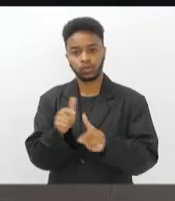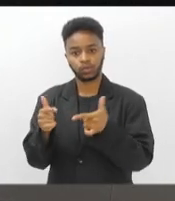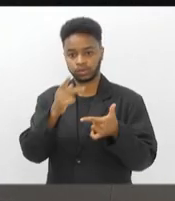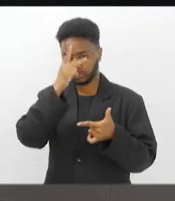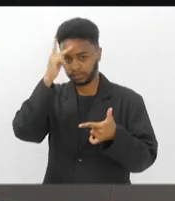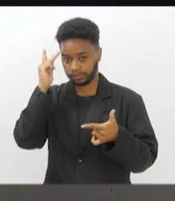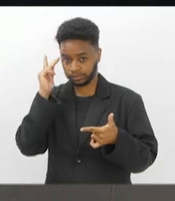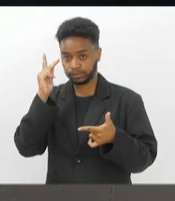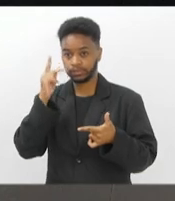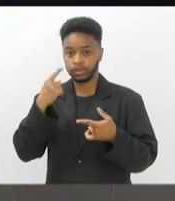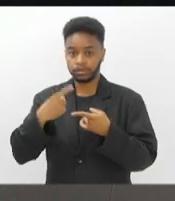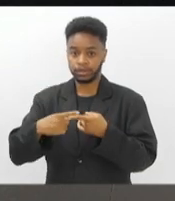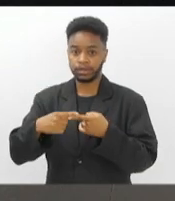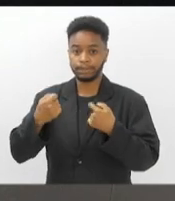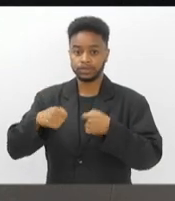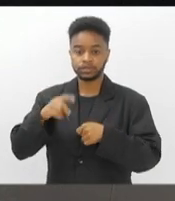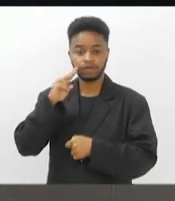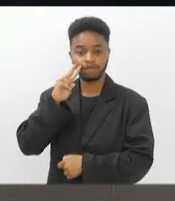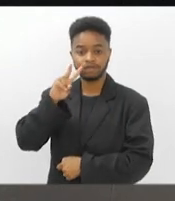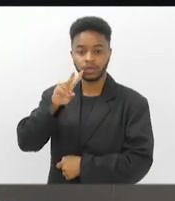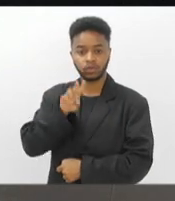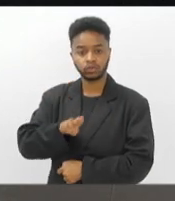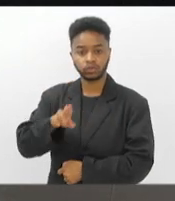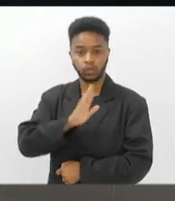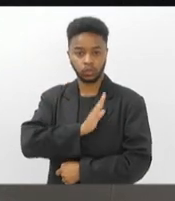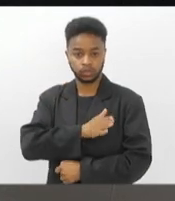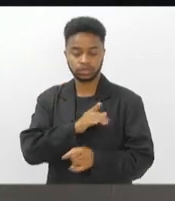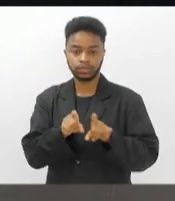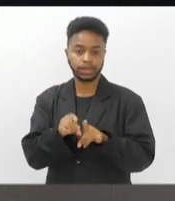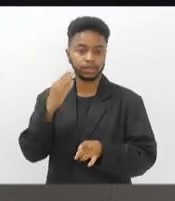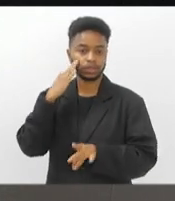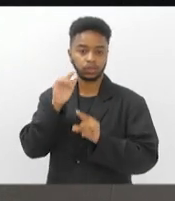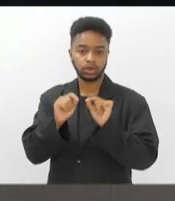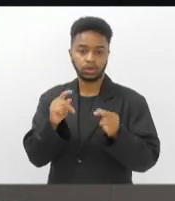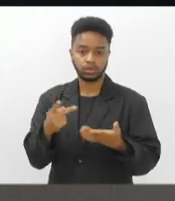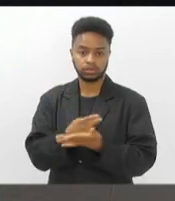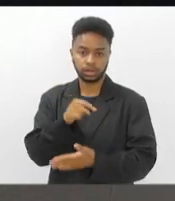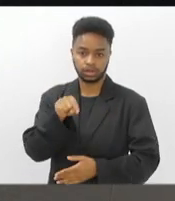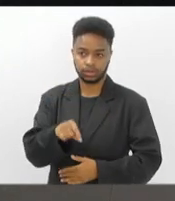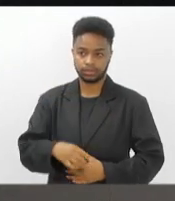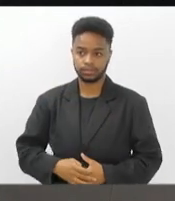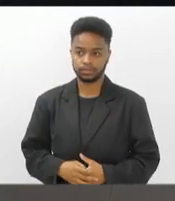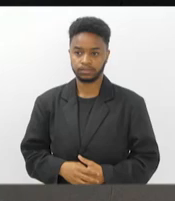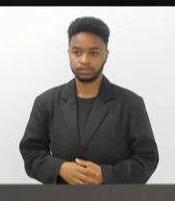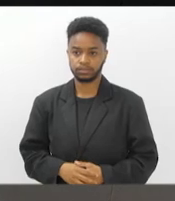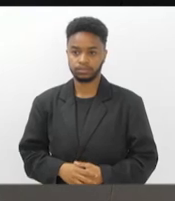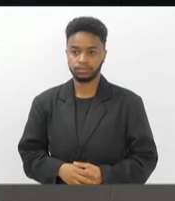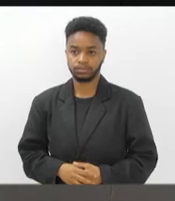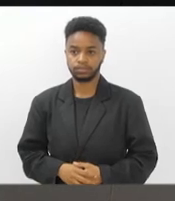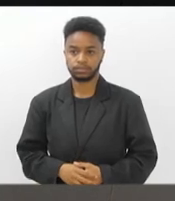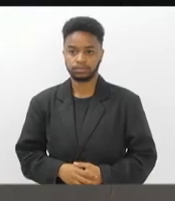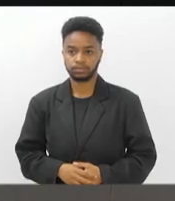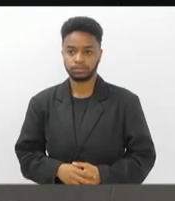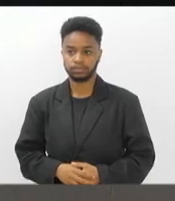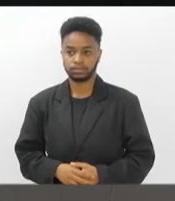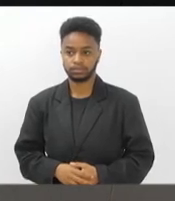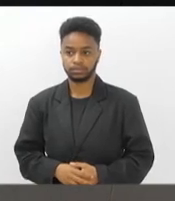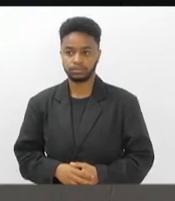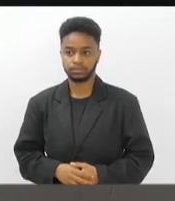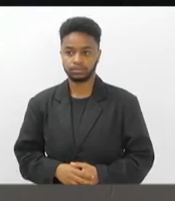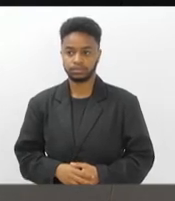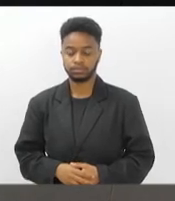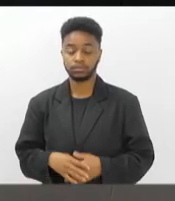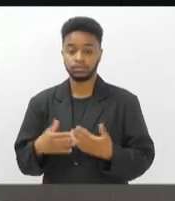que precisam ver com o coração né entender exatamente o que tá acontecendo eh no nosso ambiente então